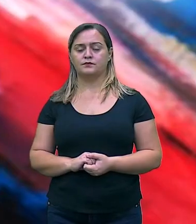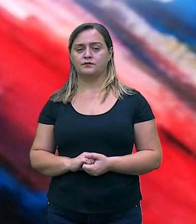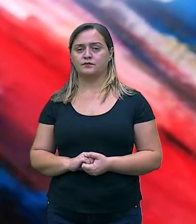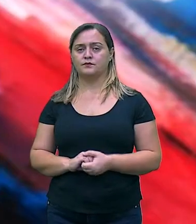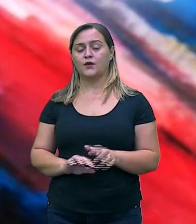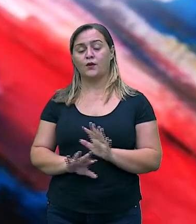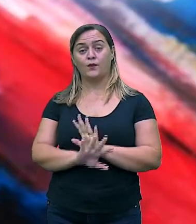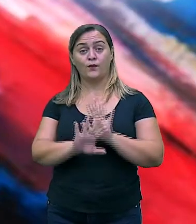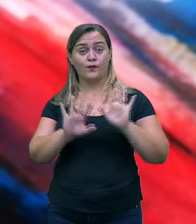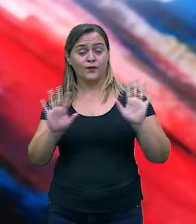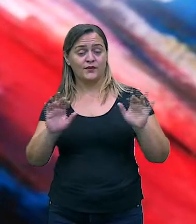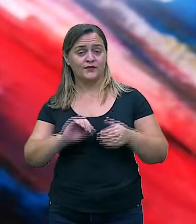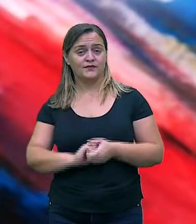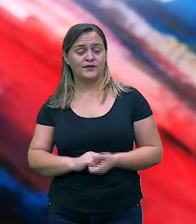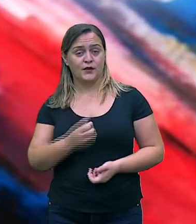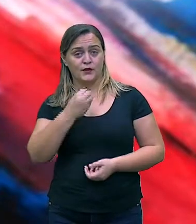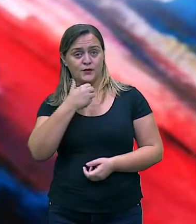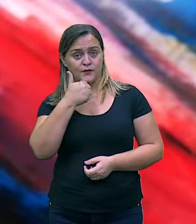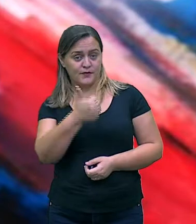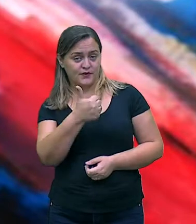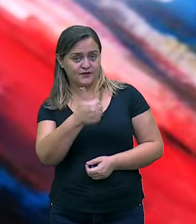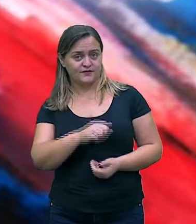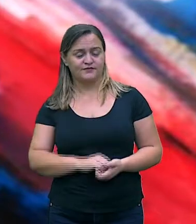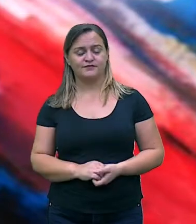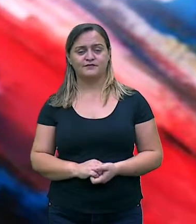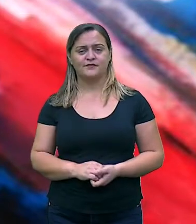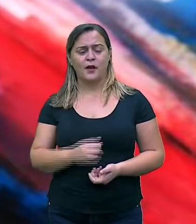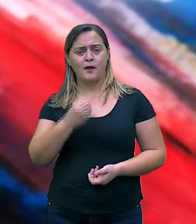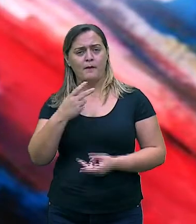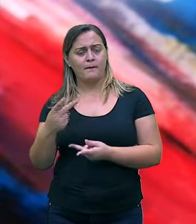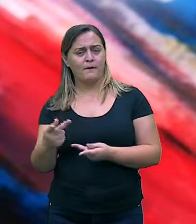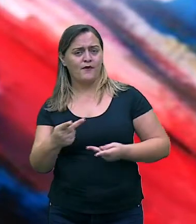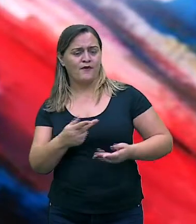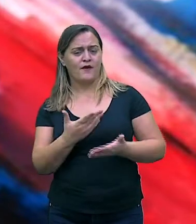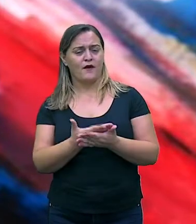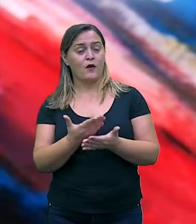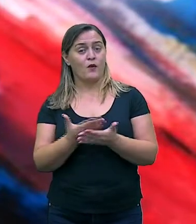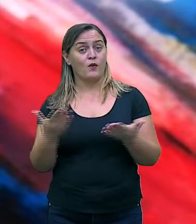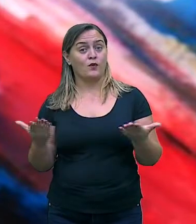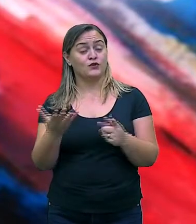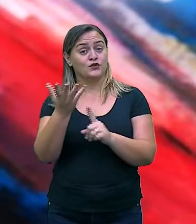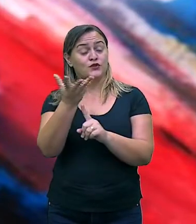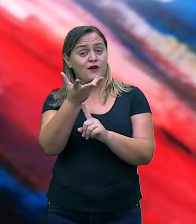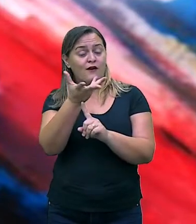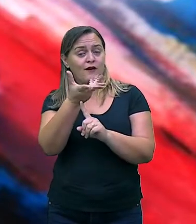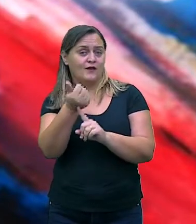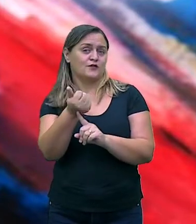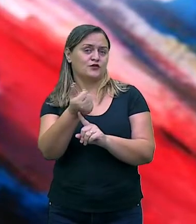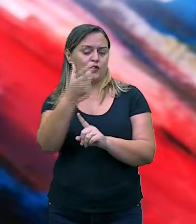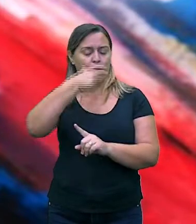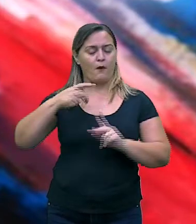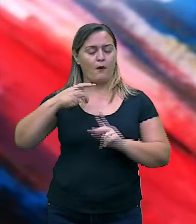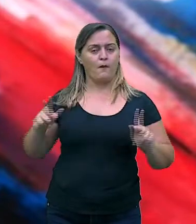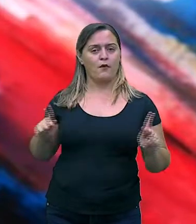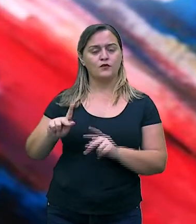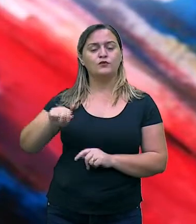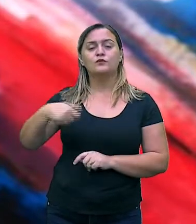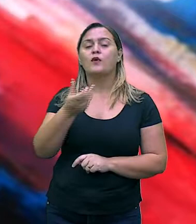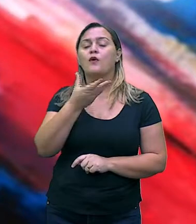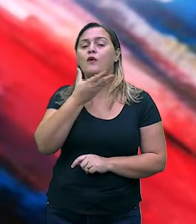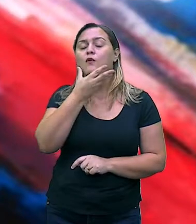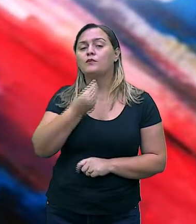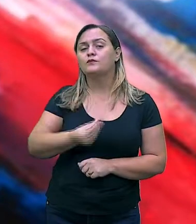Olá, tudo bem? Seja bem-vindo a mais uma aula do conteúdo de arte. Eu sou o professor Antônio e estarei trabalhando com